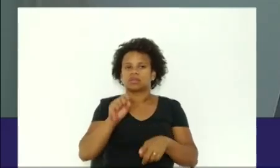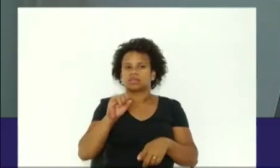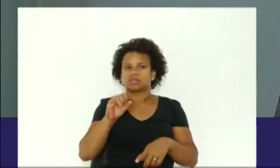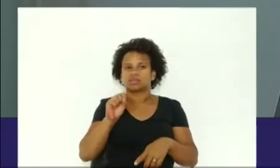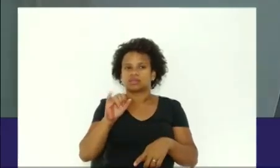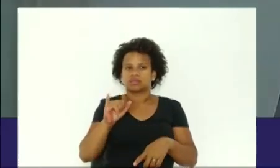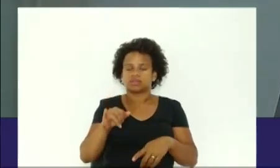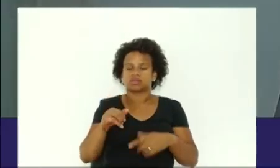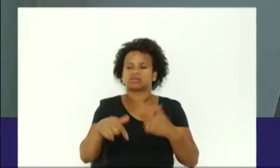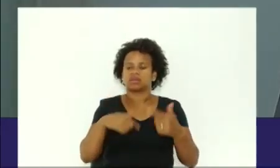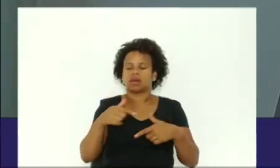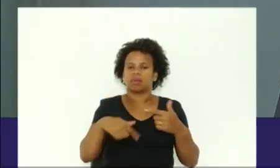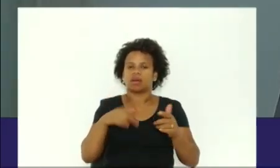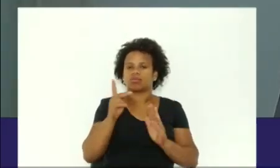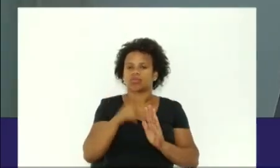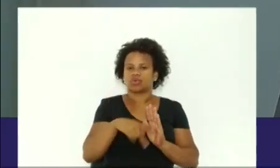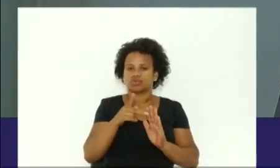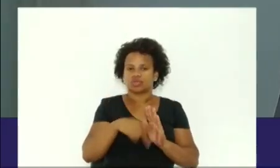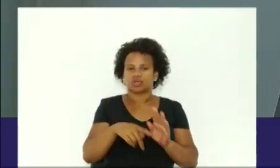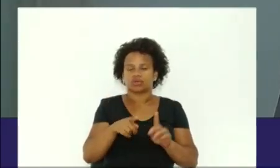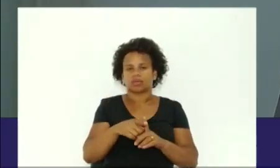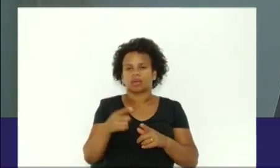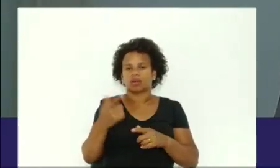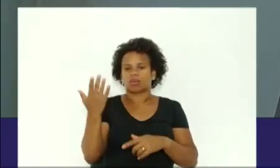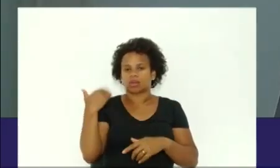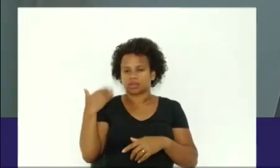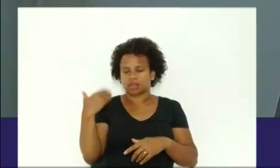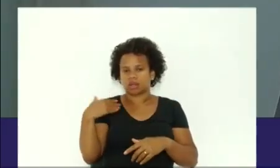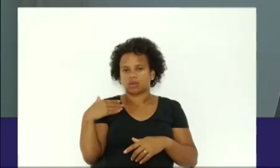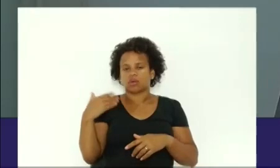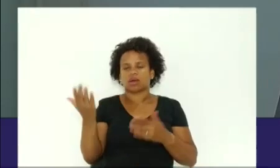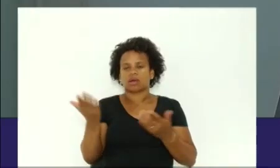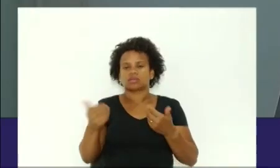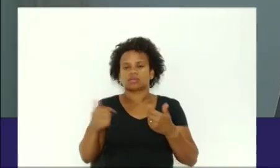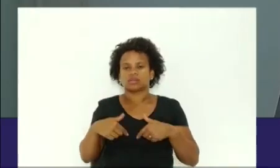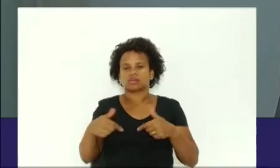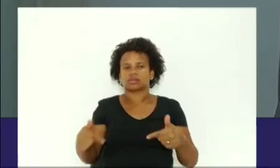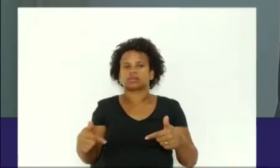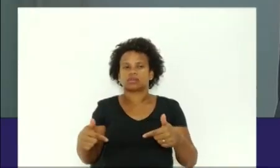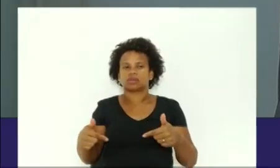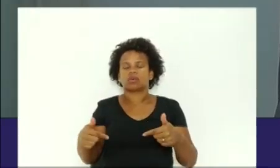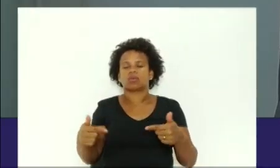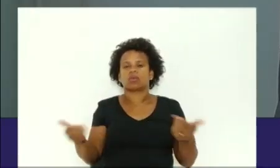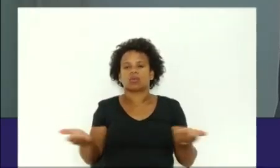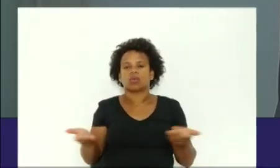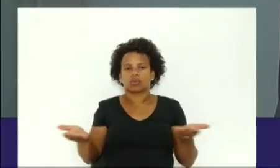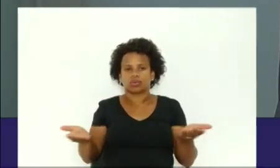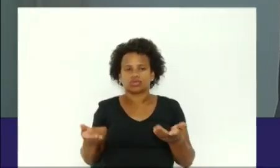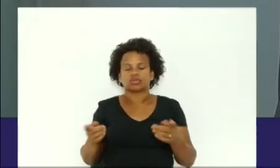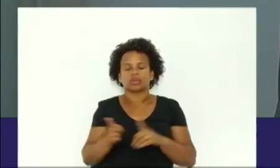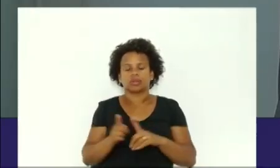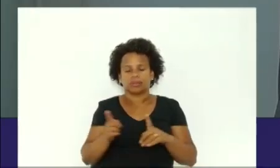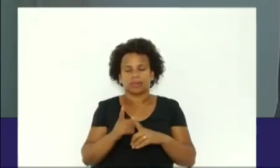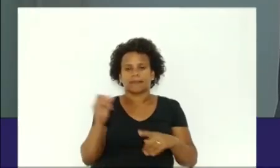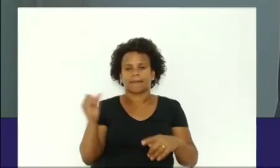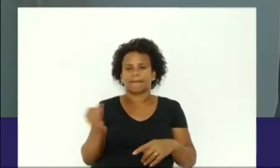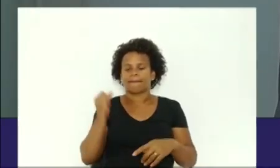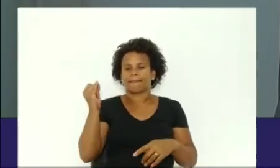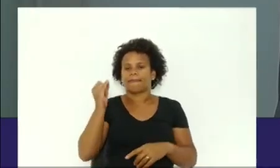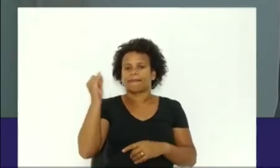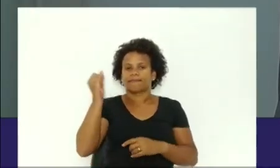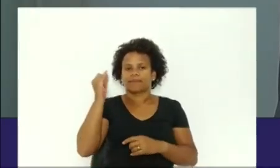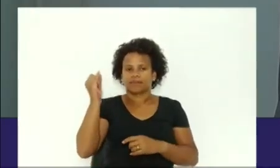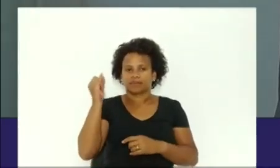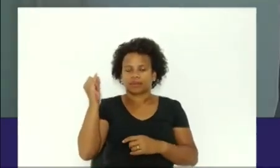projeto, em outros momentos, e essa ação, essa iniciativa na noite de hoje também não poderia deixar de